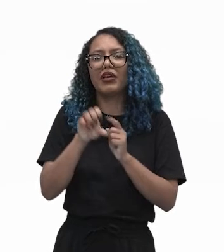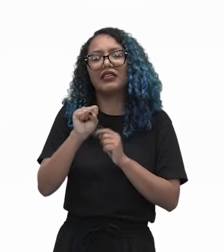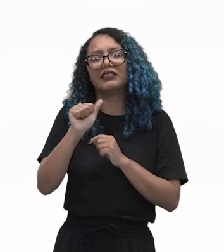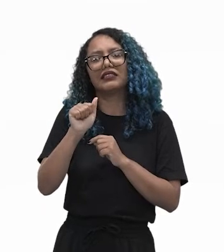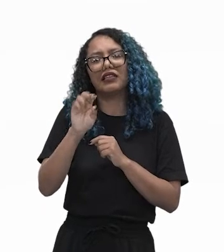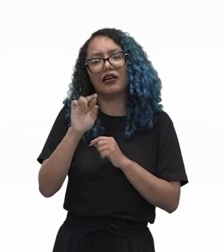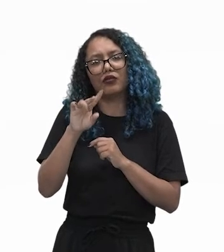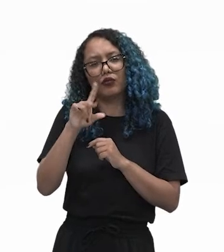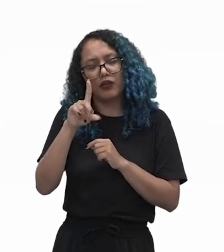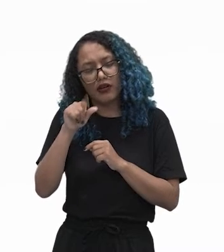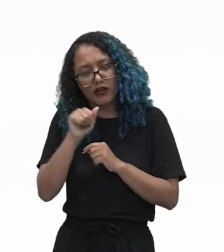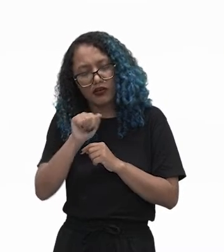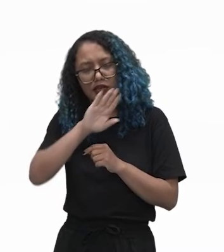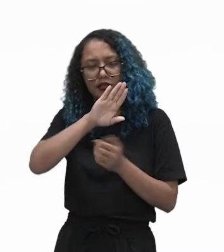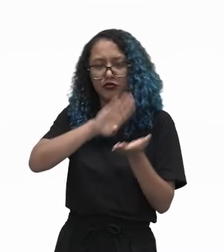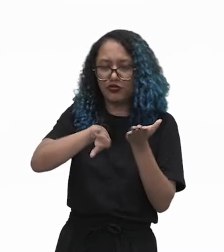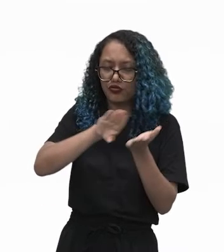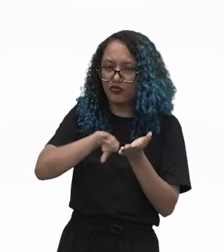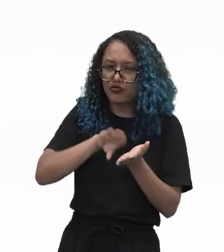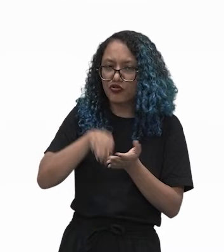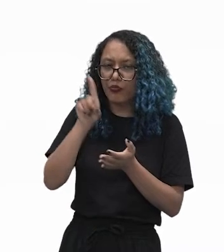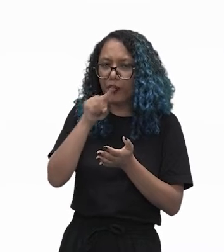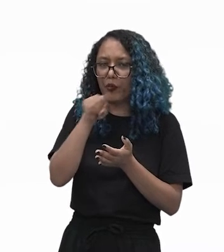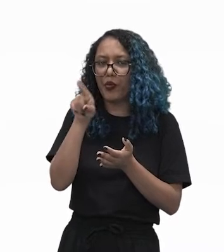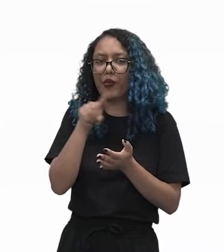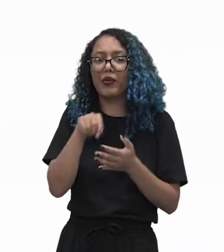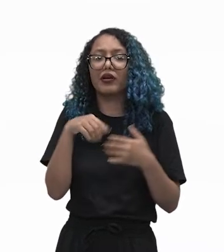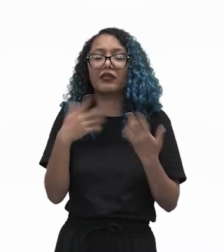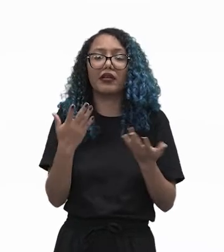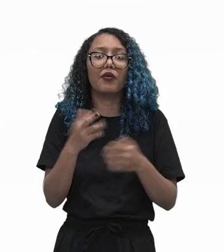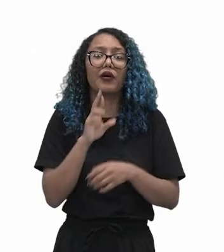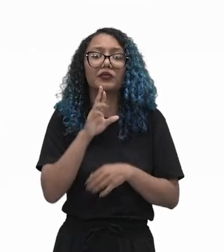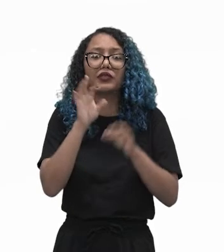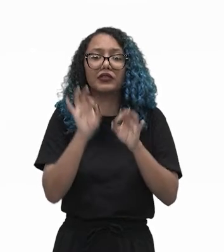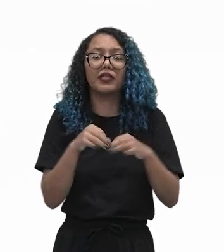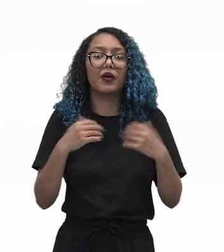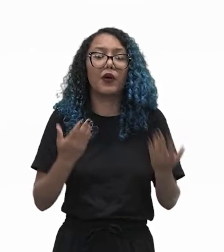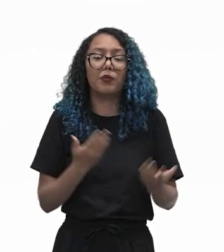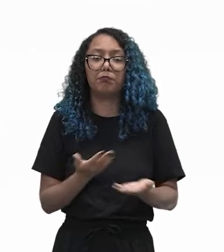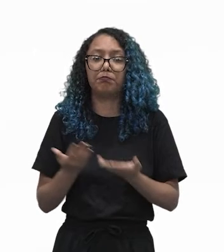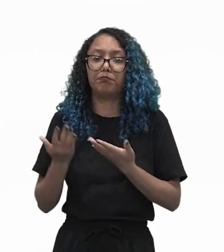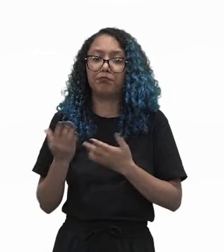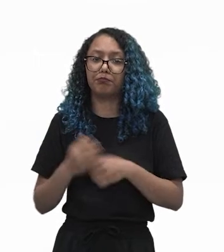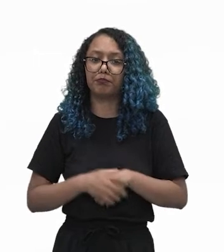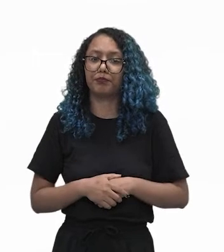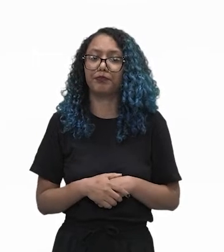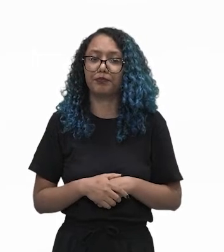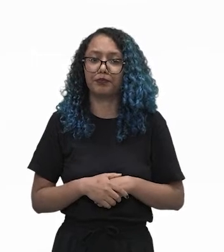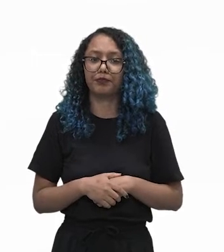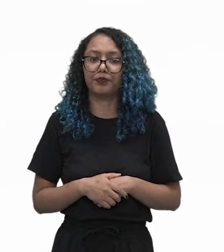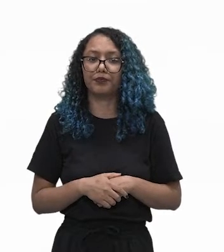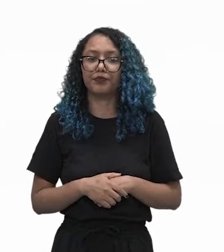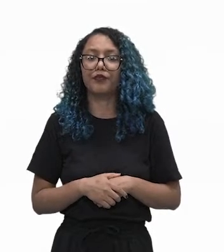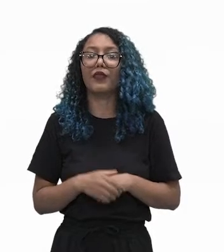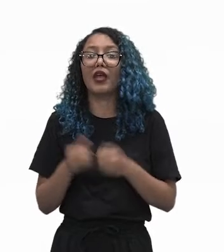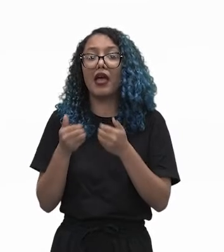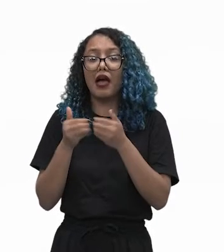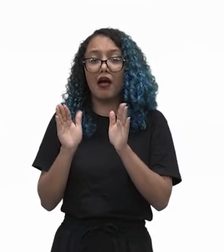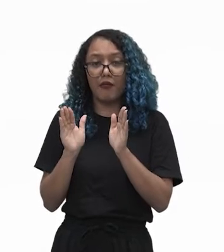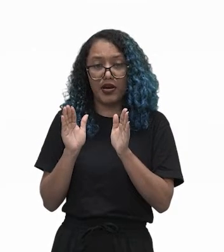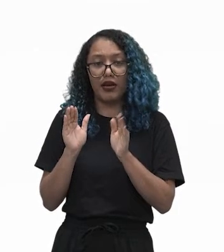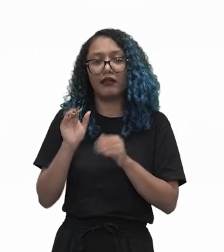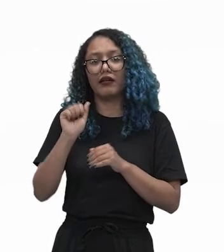gente já classificou ali, primeiramente, a alternativa correta ela é uma cadeia acíclica, ou